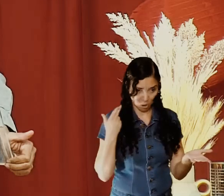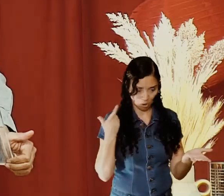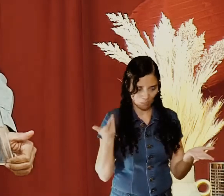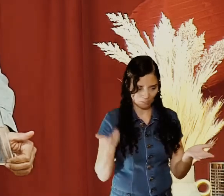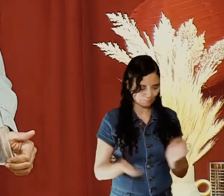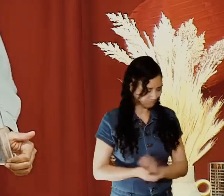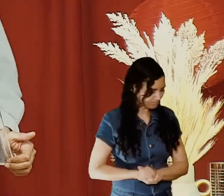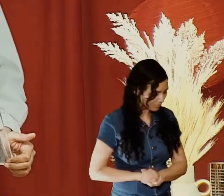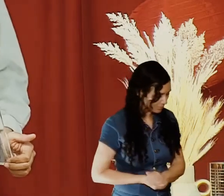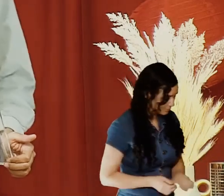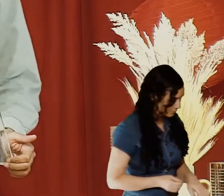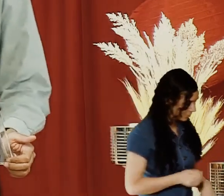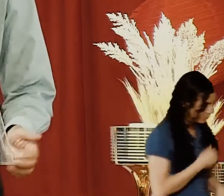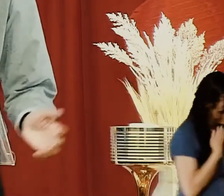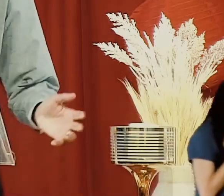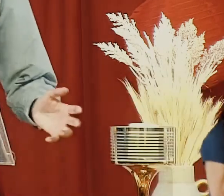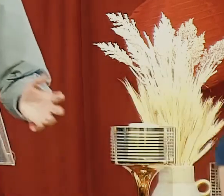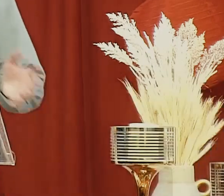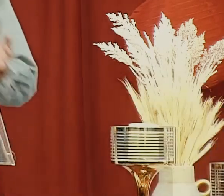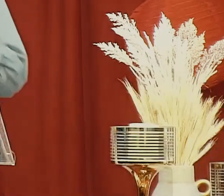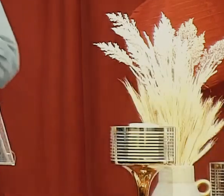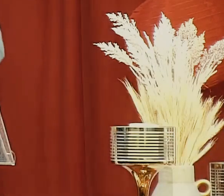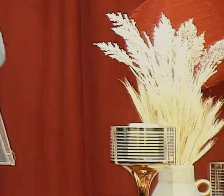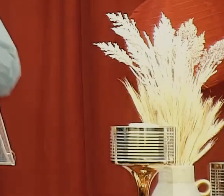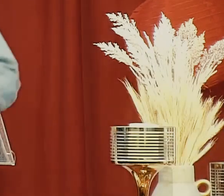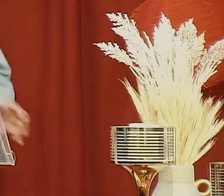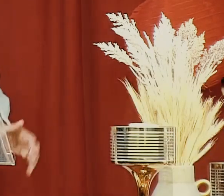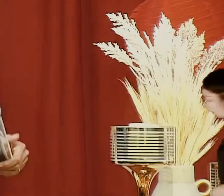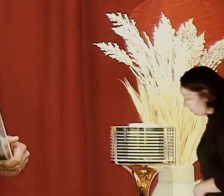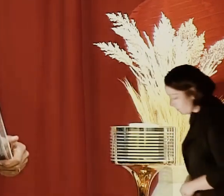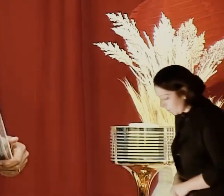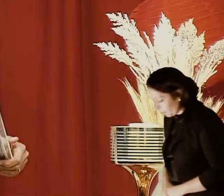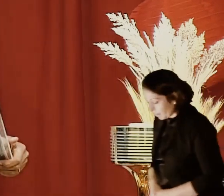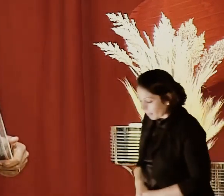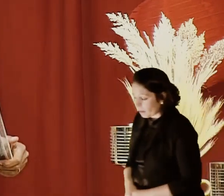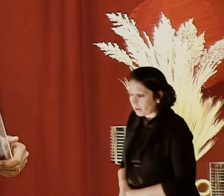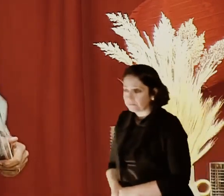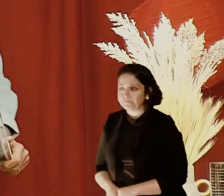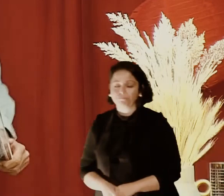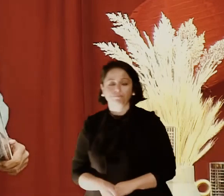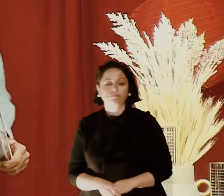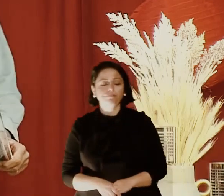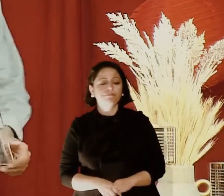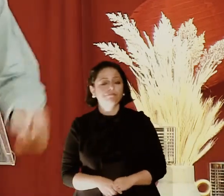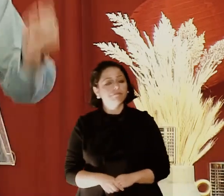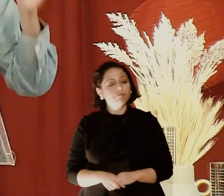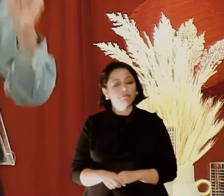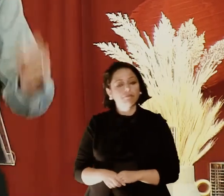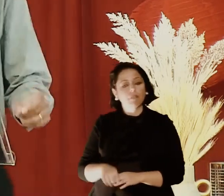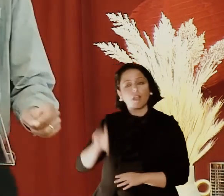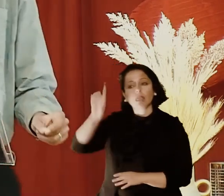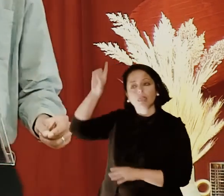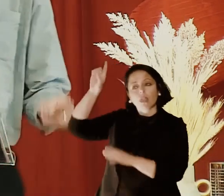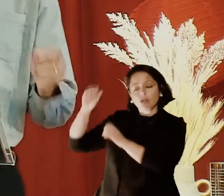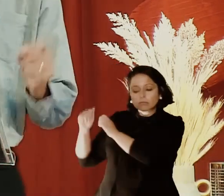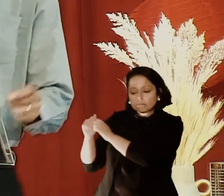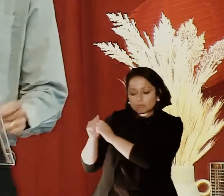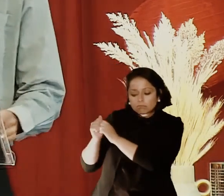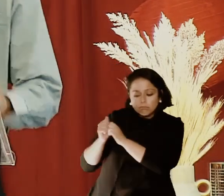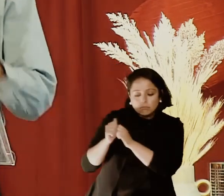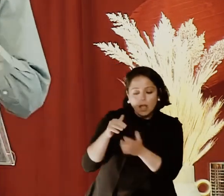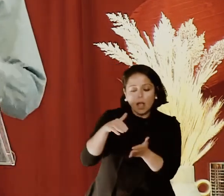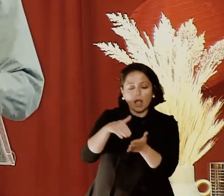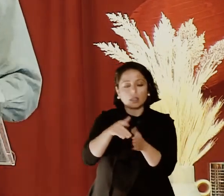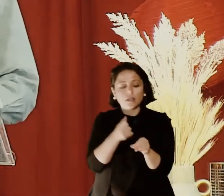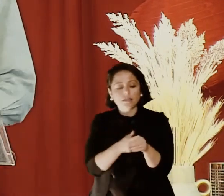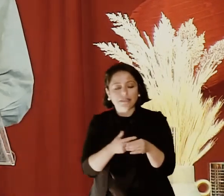luz. O Senhor os leva até Belém para cumprir a